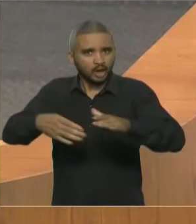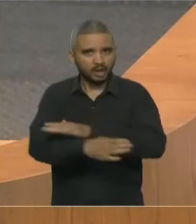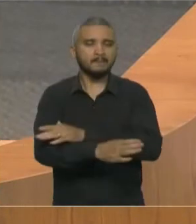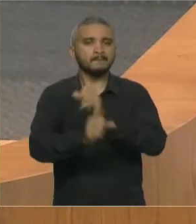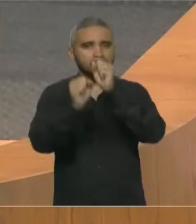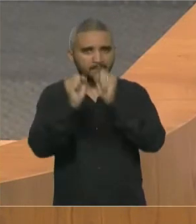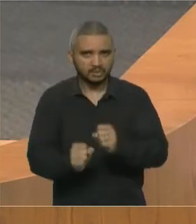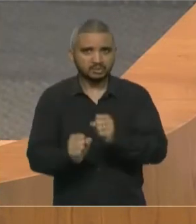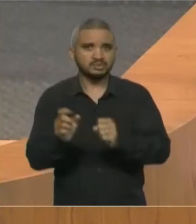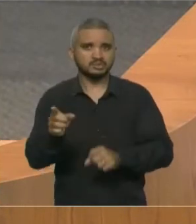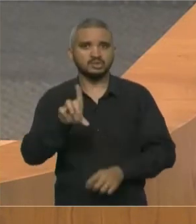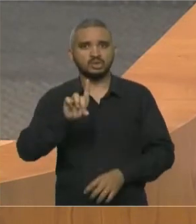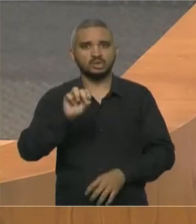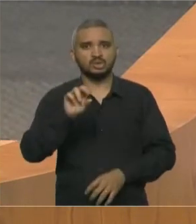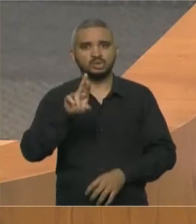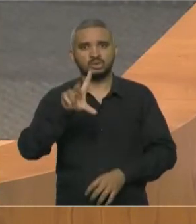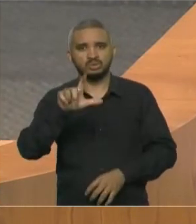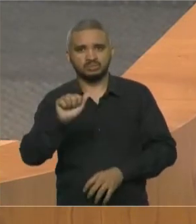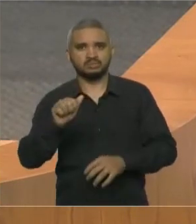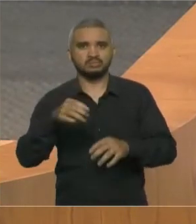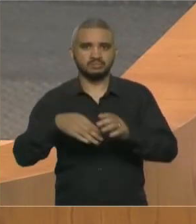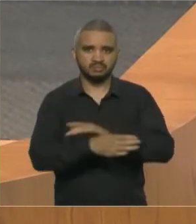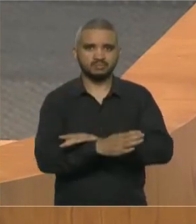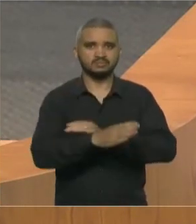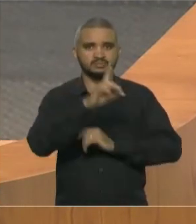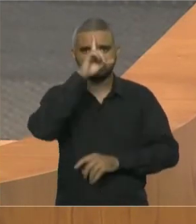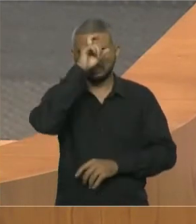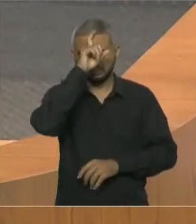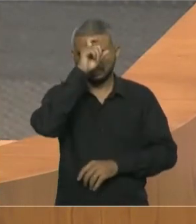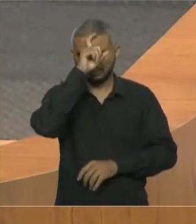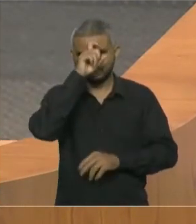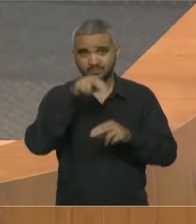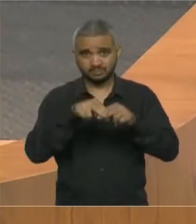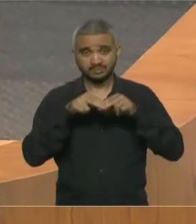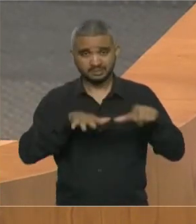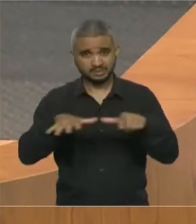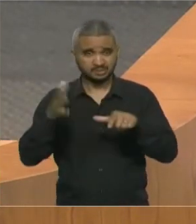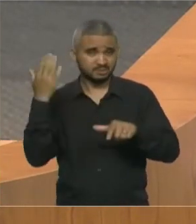esse importante projeto protocolado na última semana, que